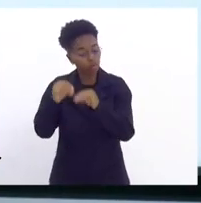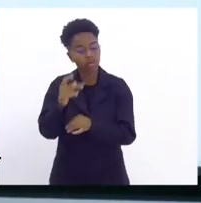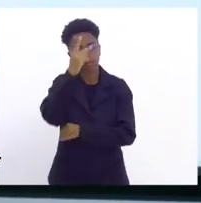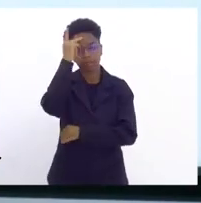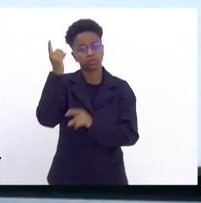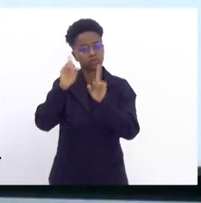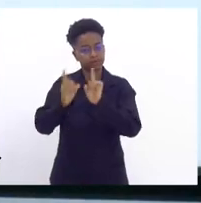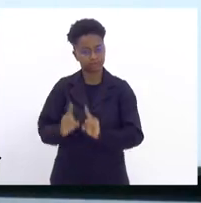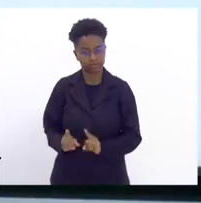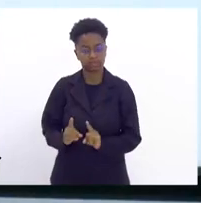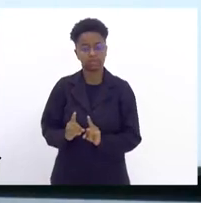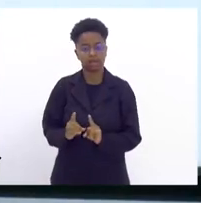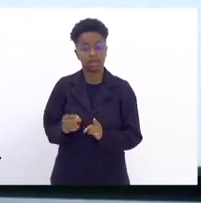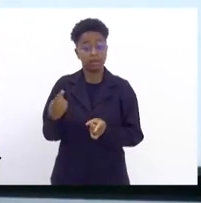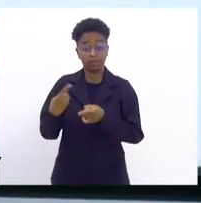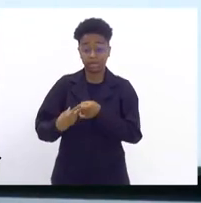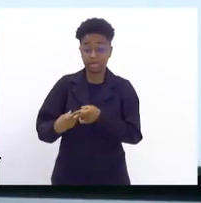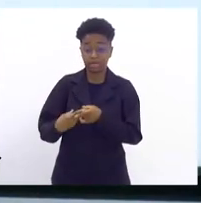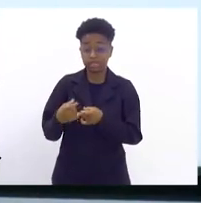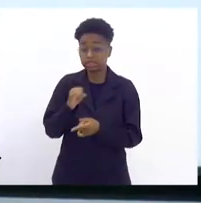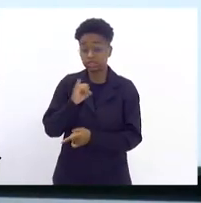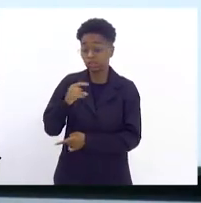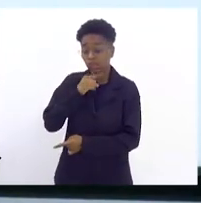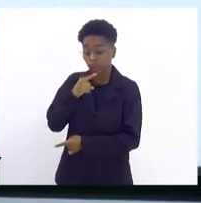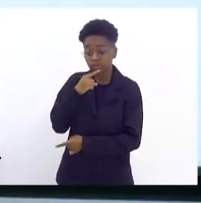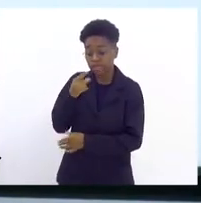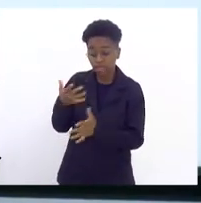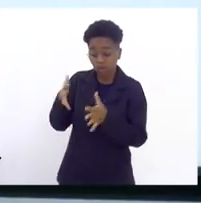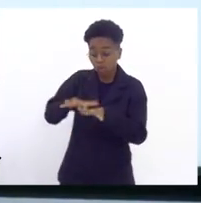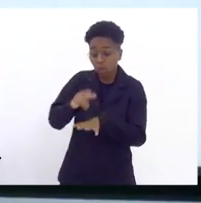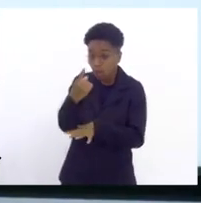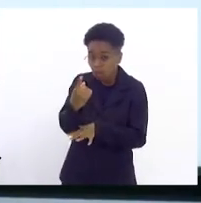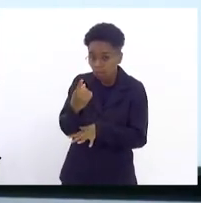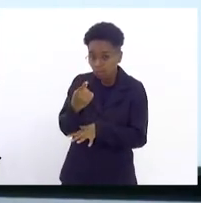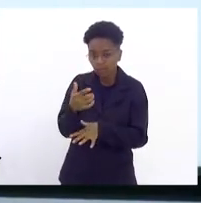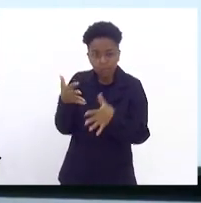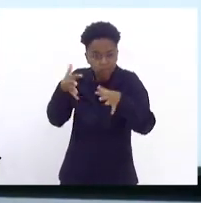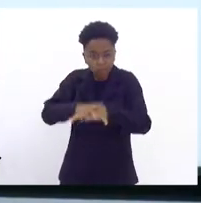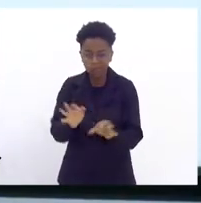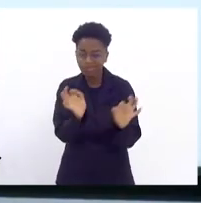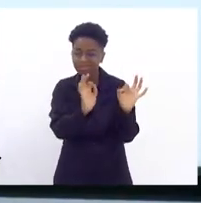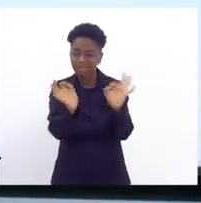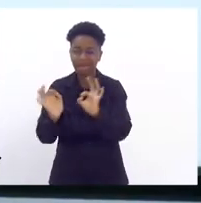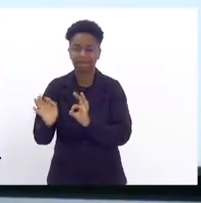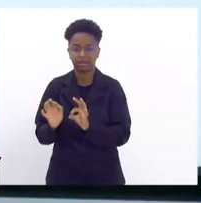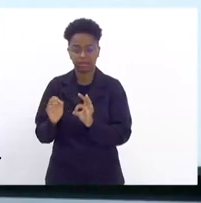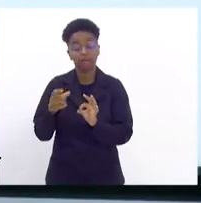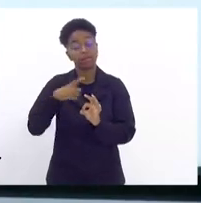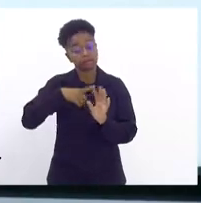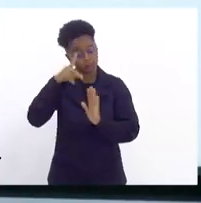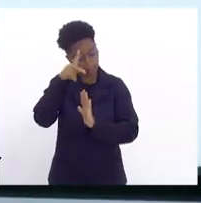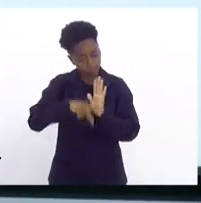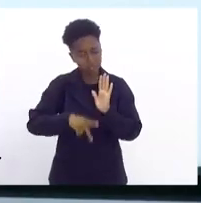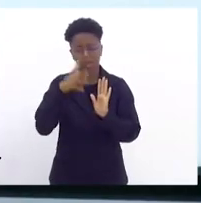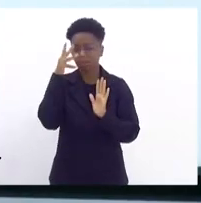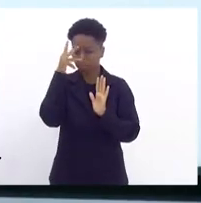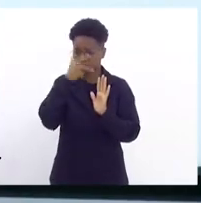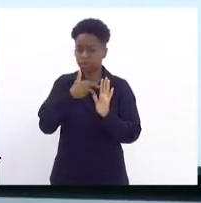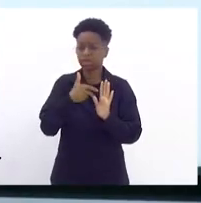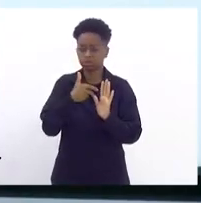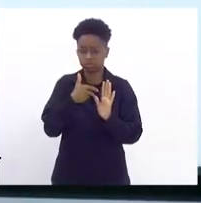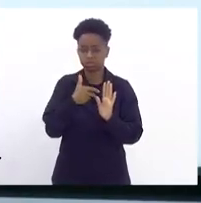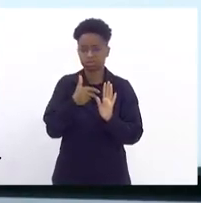porque quem não consegue incluir um não inclui nenhum né existe um projeto muito bonito